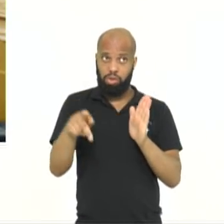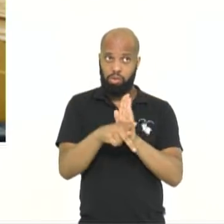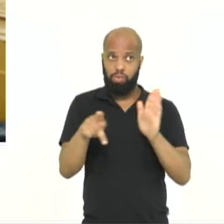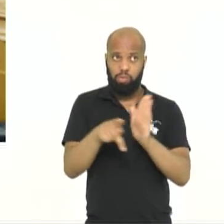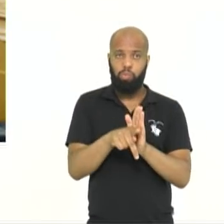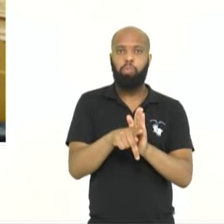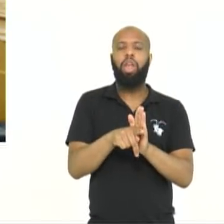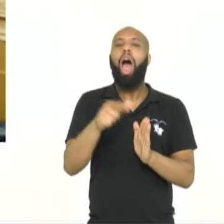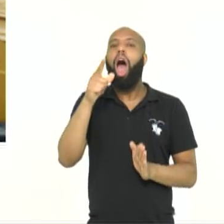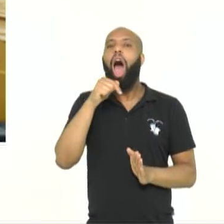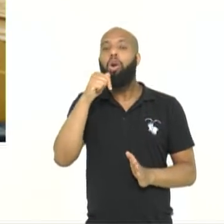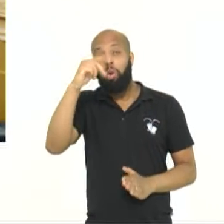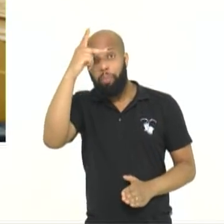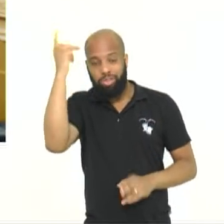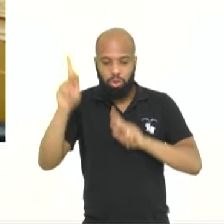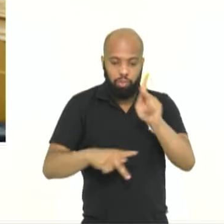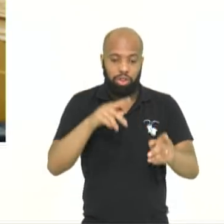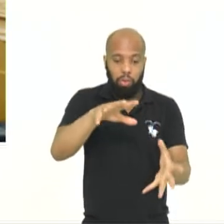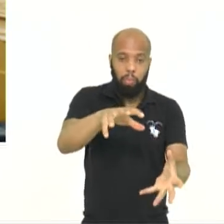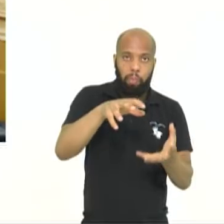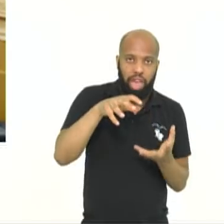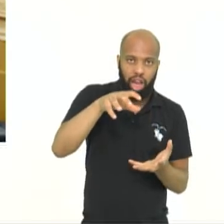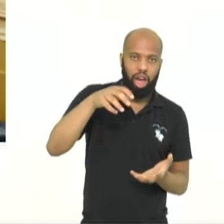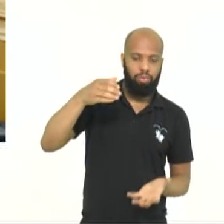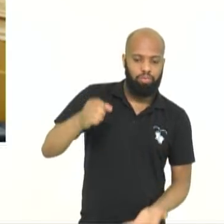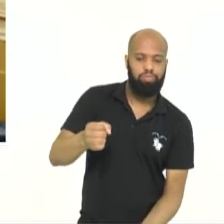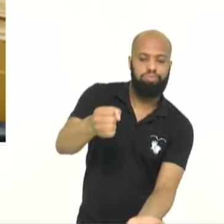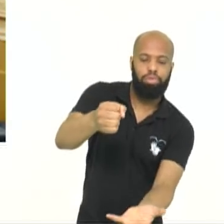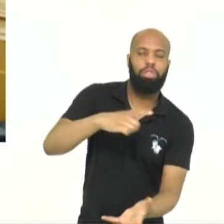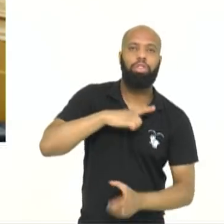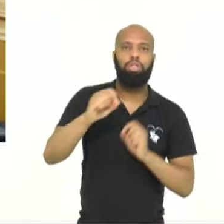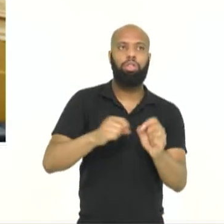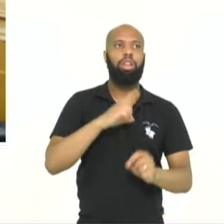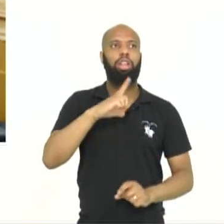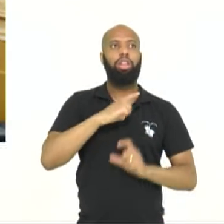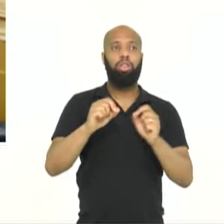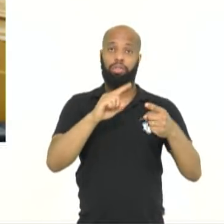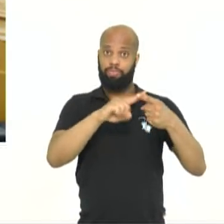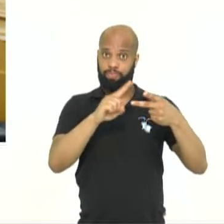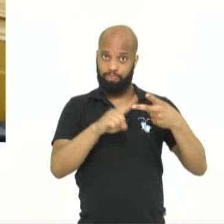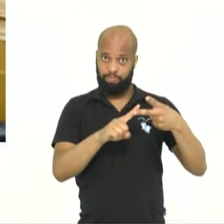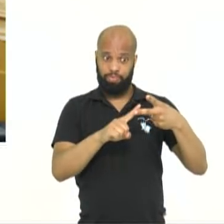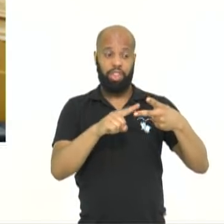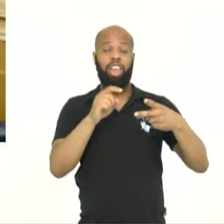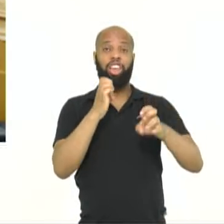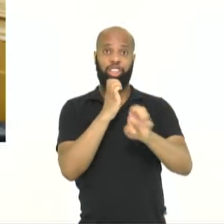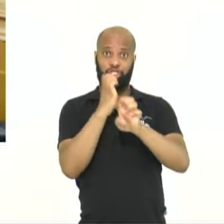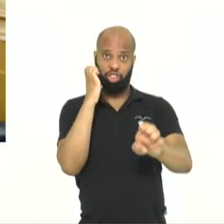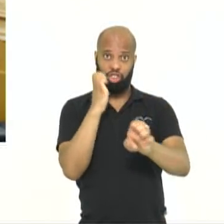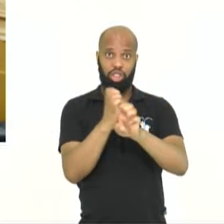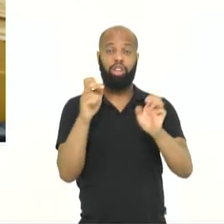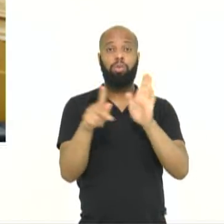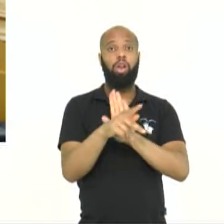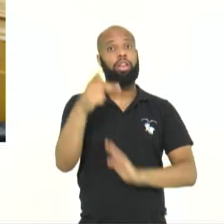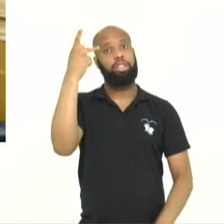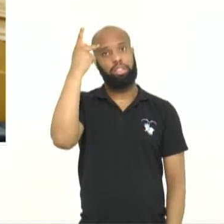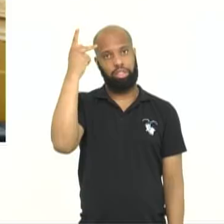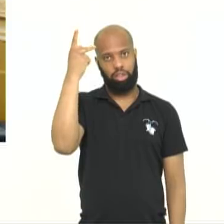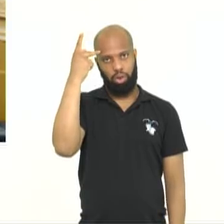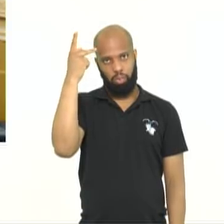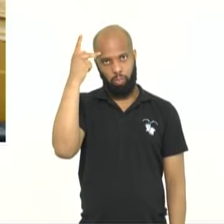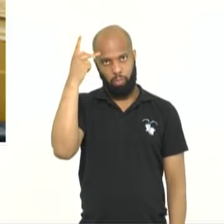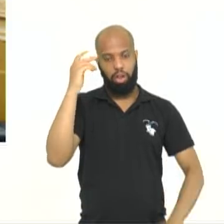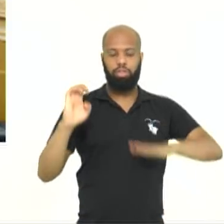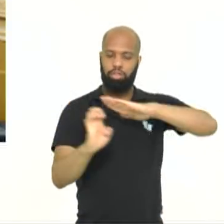da cidade de Curitiba foi escrito e desenvolvido pelos engenheiros Álvaro de Menezes e Otaviano Machado, lá dos idos